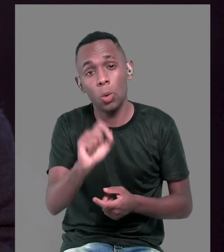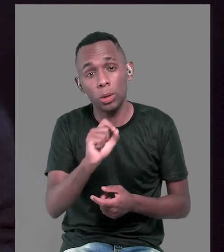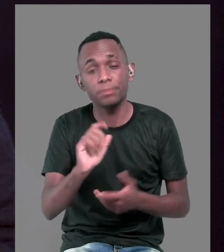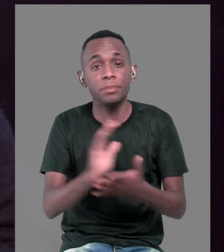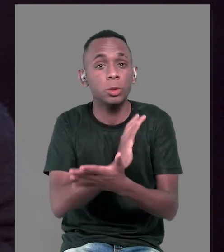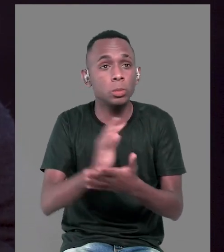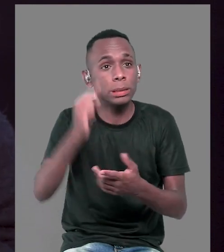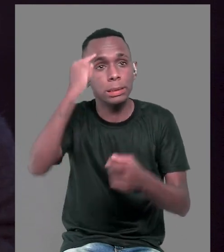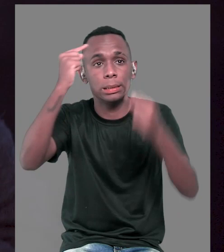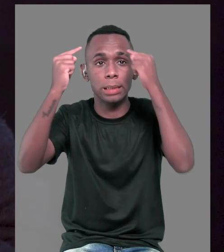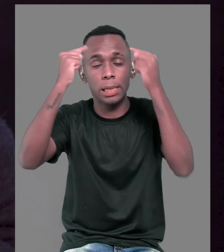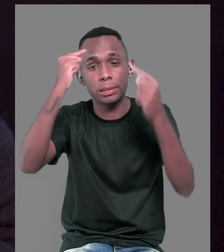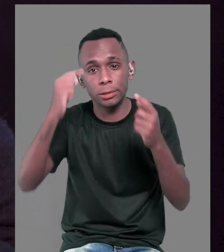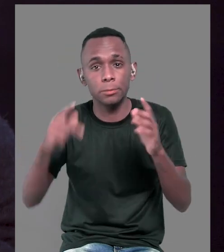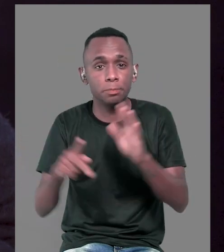de Heidegger.